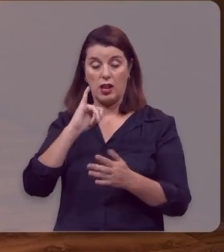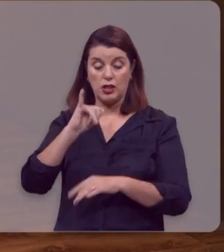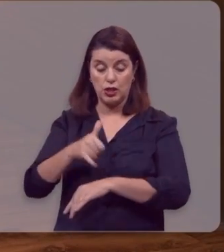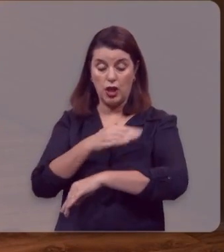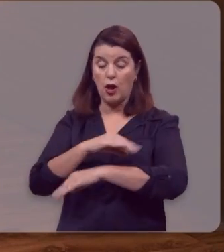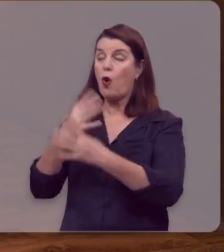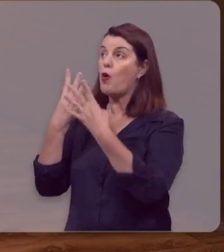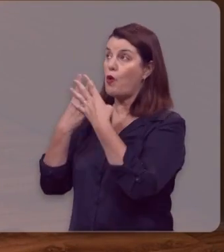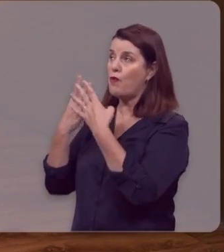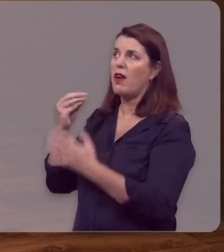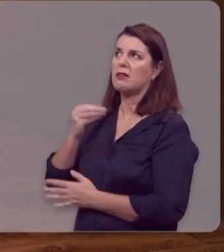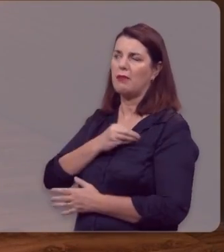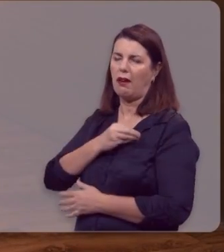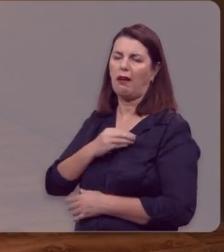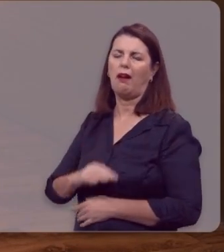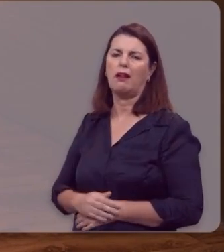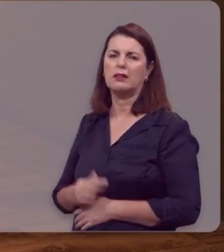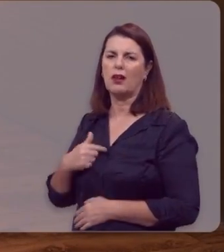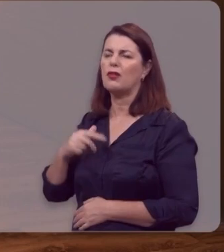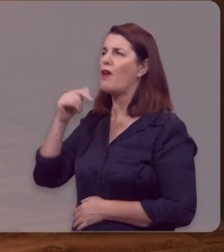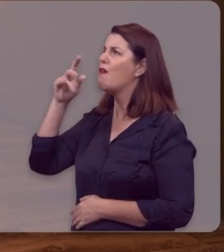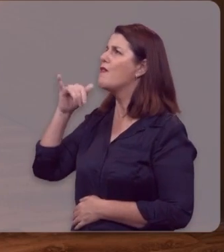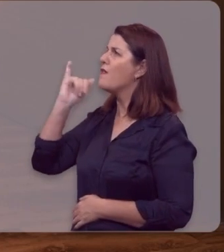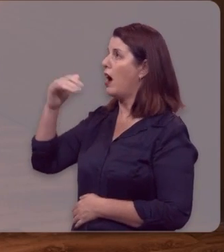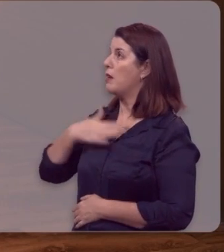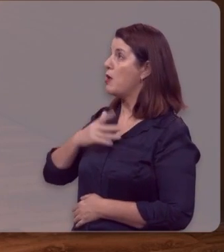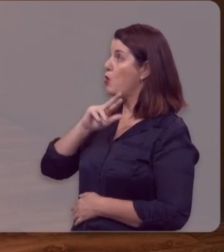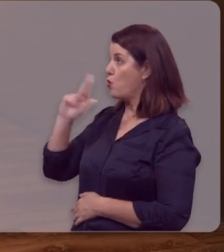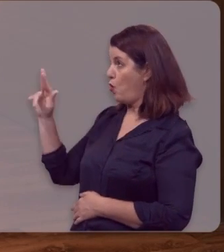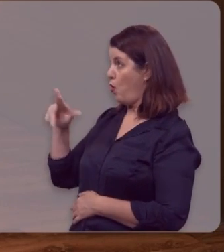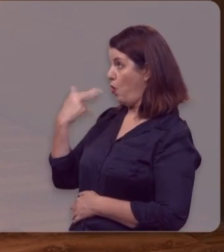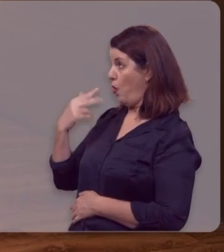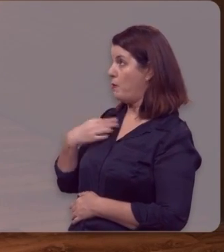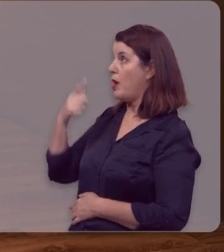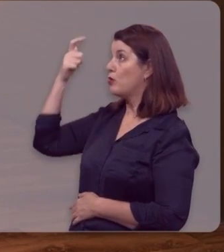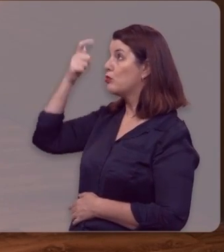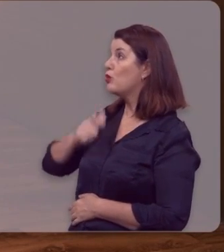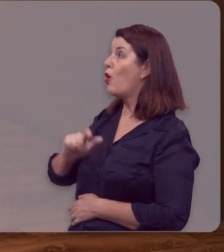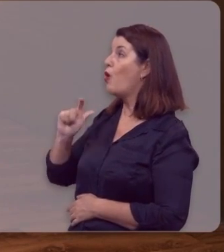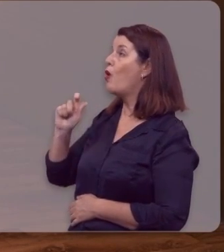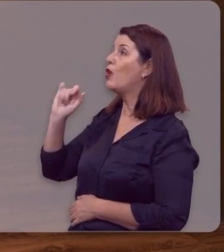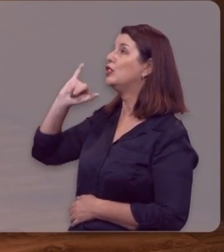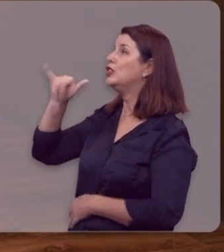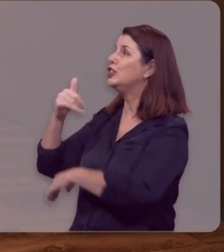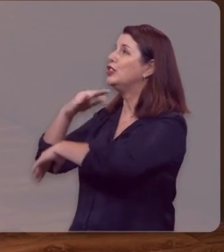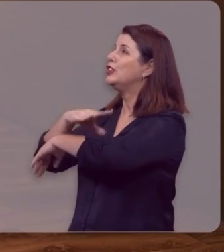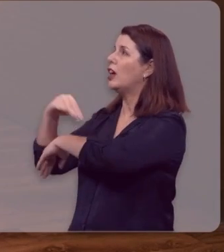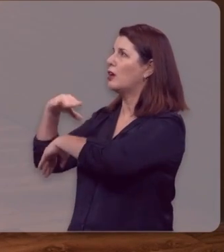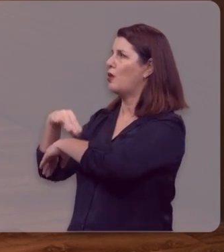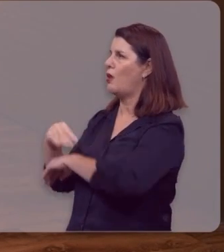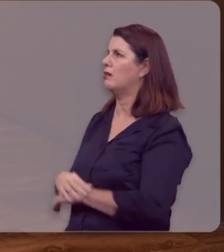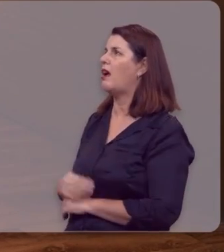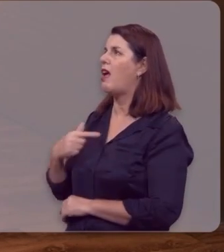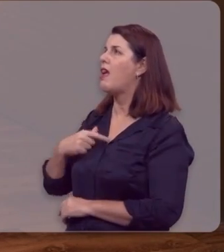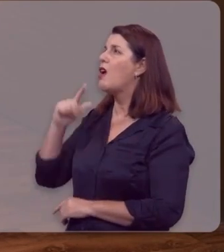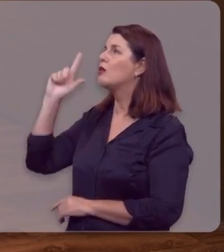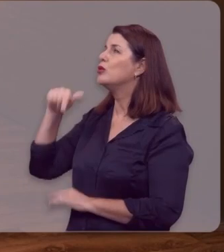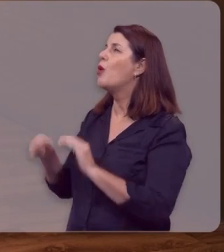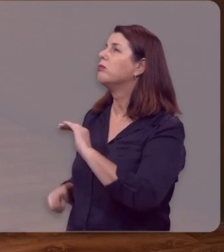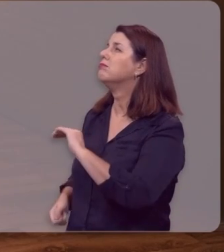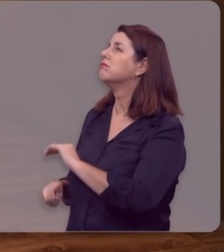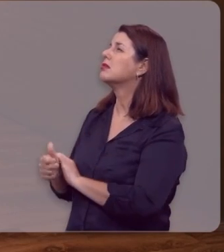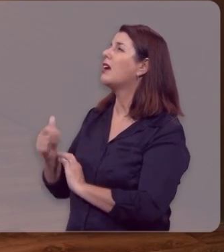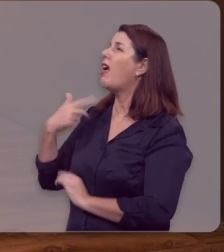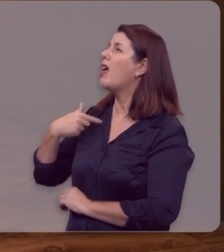pecado, ao dizer: eu sou Jacó, eu sou enganador, eu sou suplantador, a minha vida